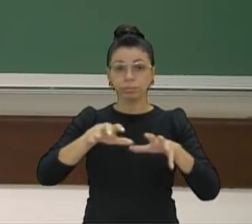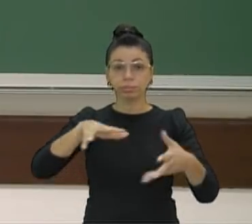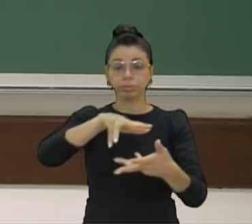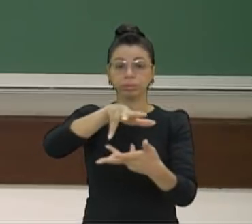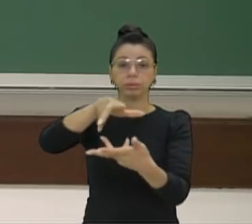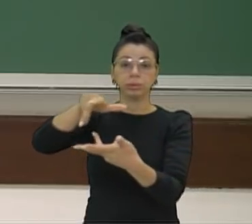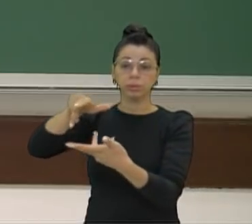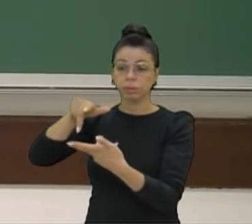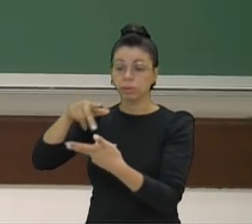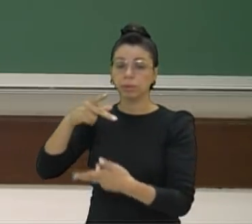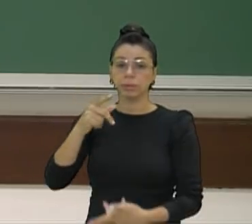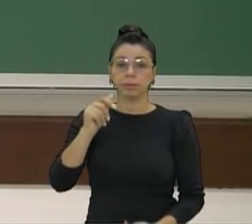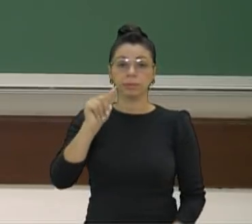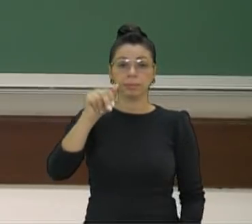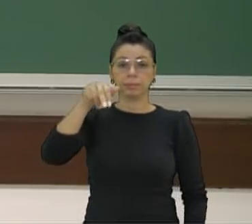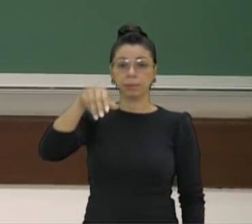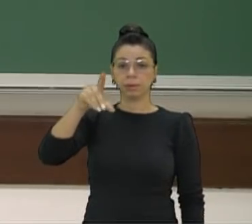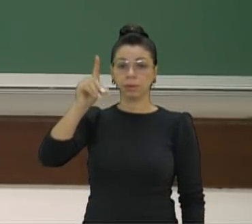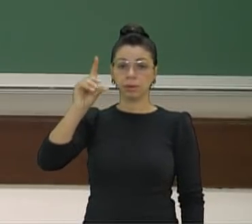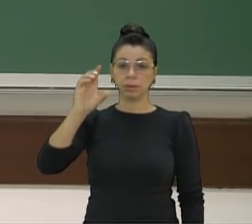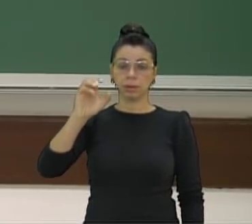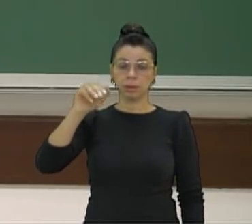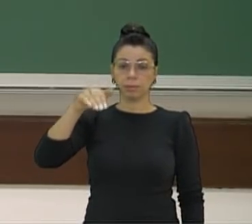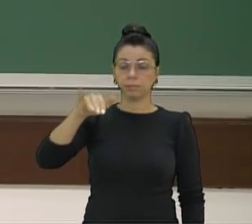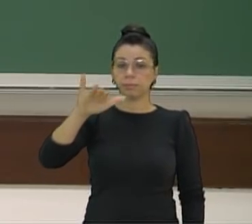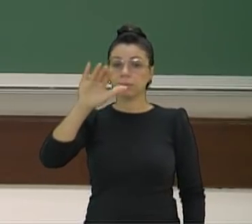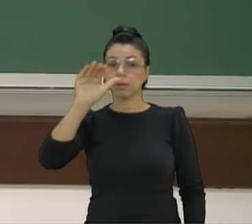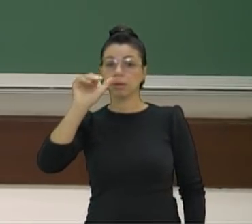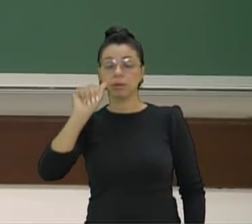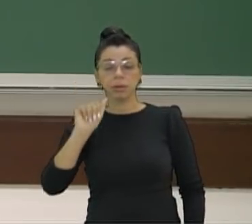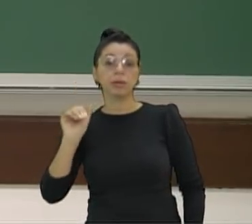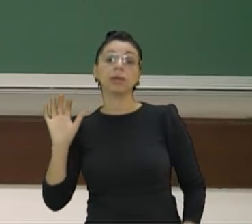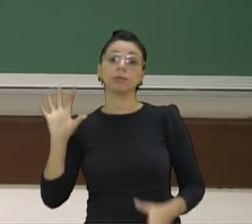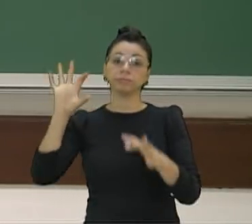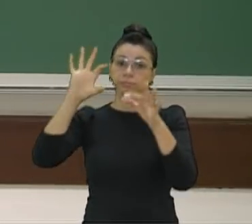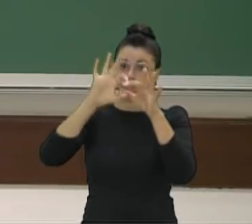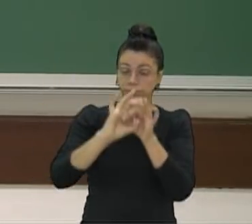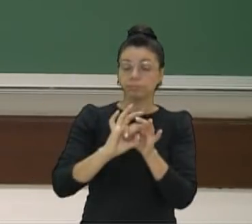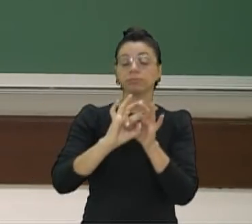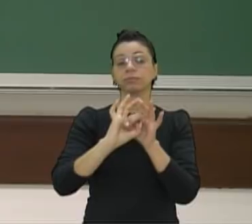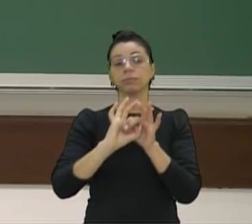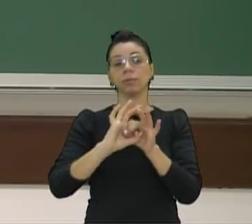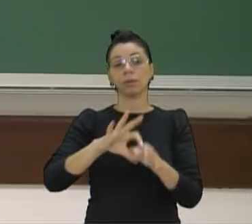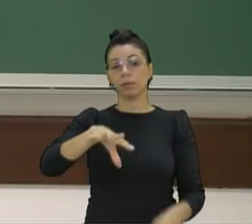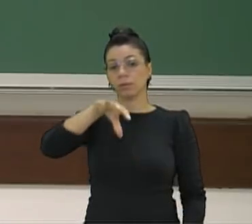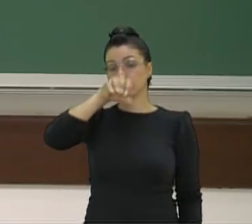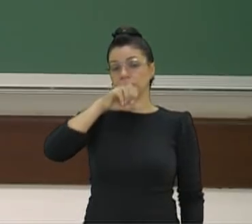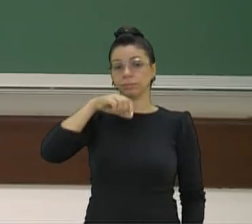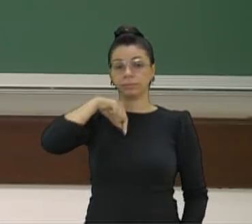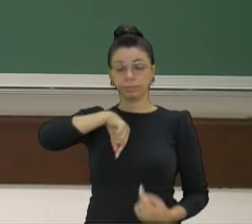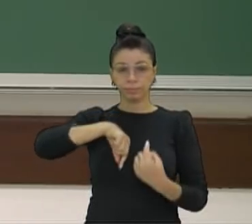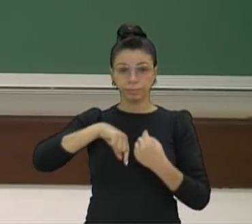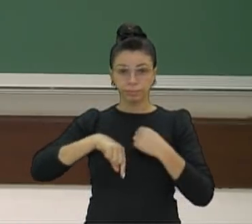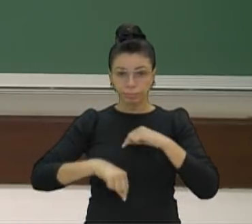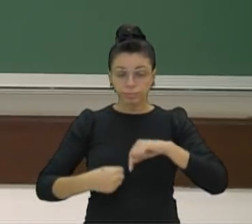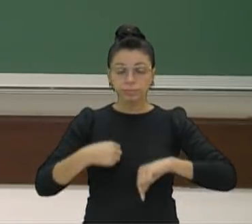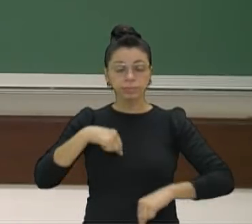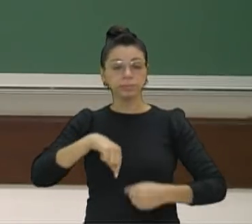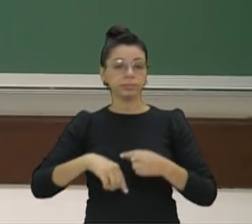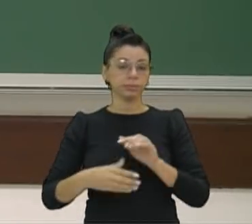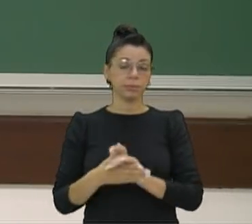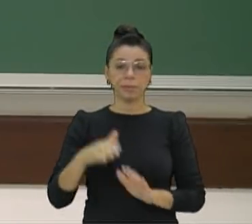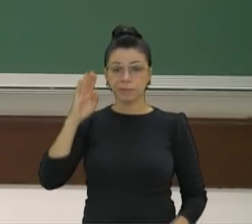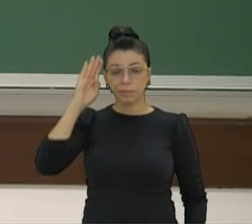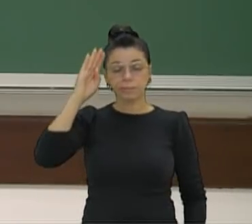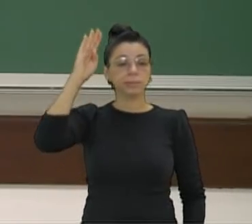assunto da pandemia cabe muito bem aí no sistema respiratório, afinal, até o que a gente sabe, um dos